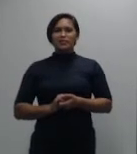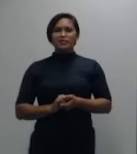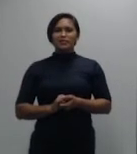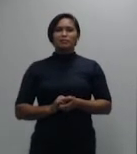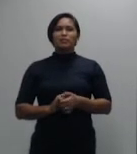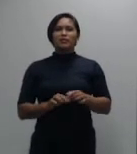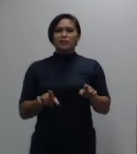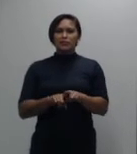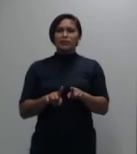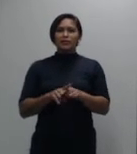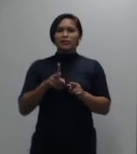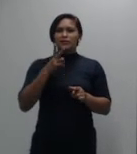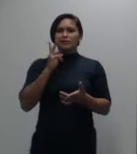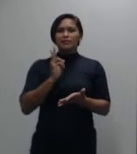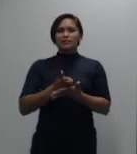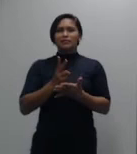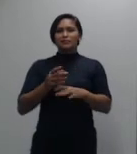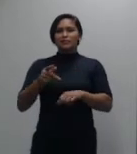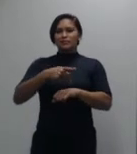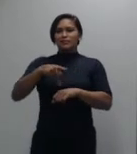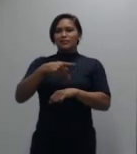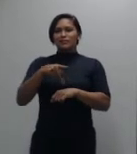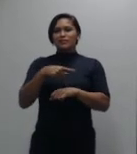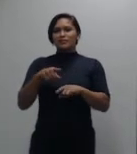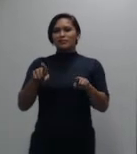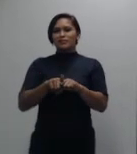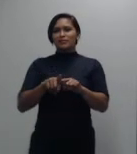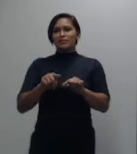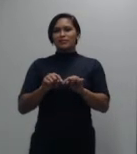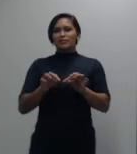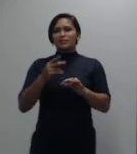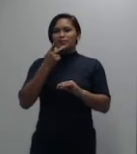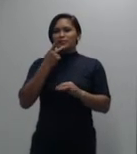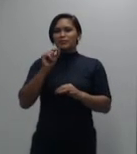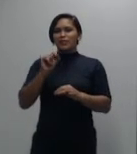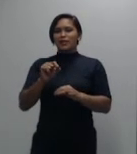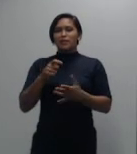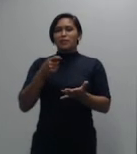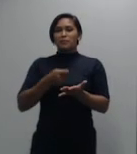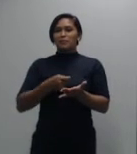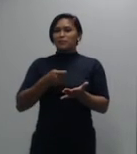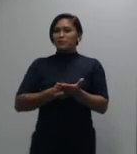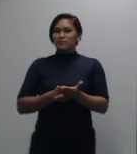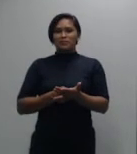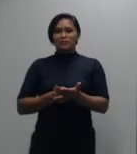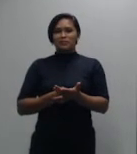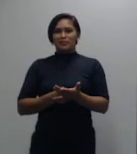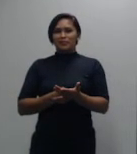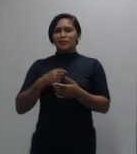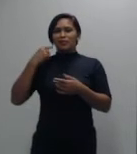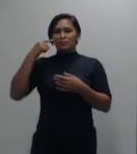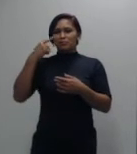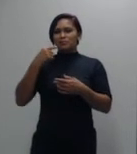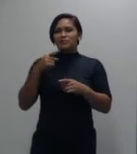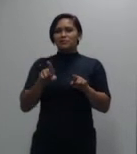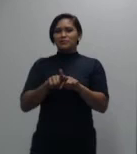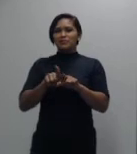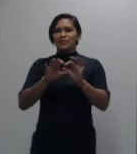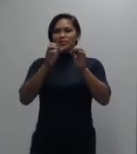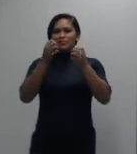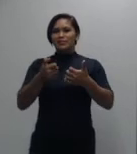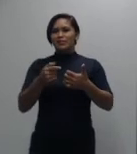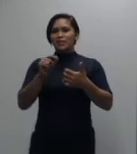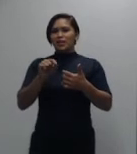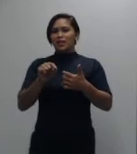acontece dois estrangeira cujo valor principal já foi pago Doutor Fernando reconheceu isso está dito na